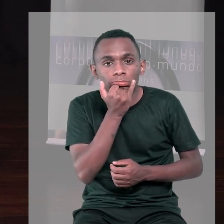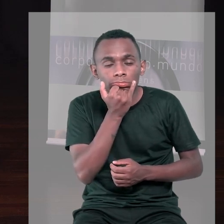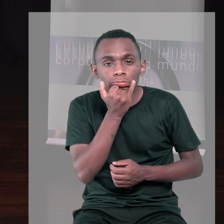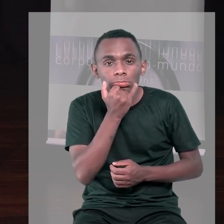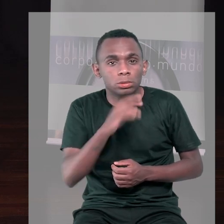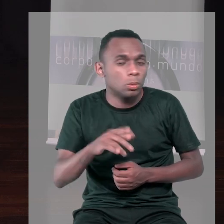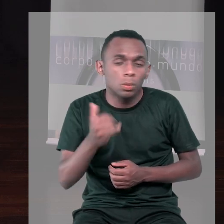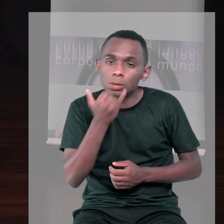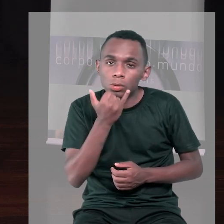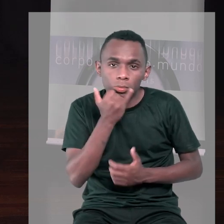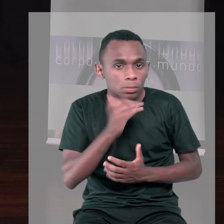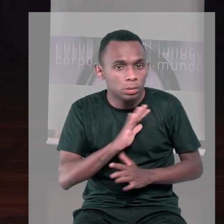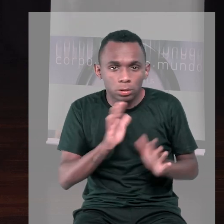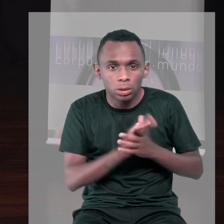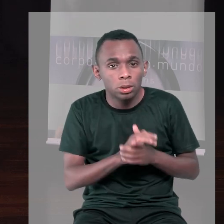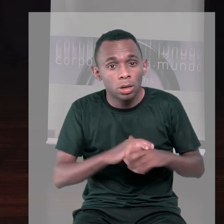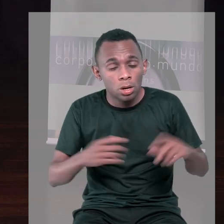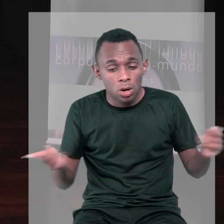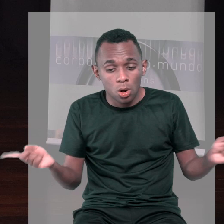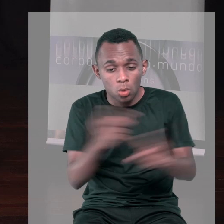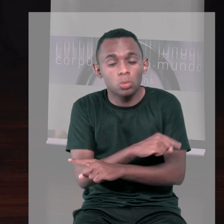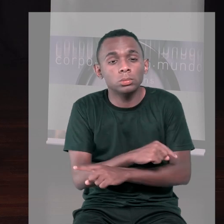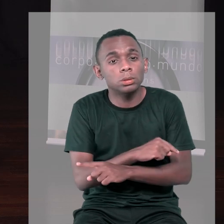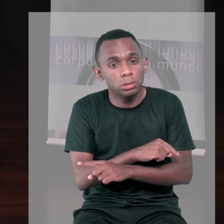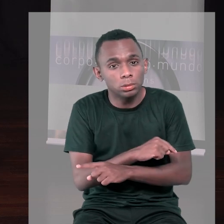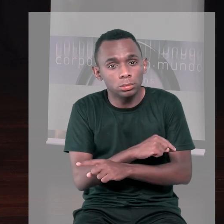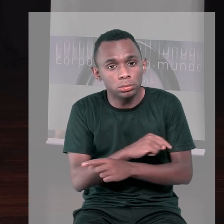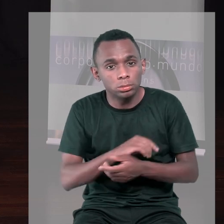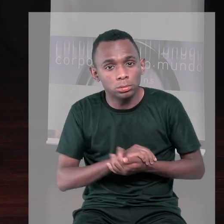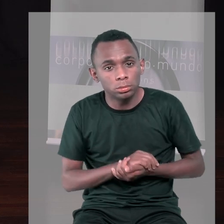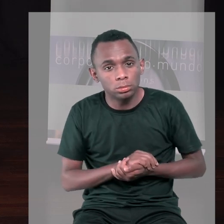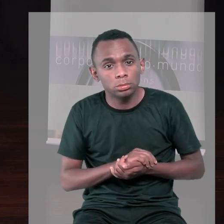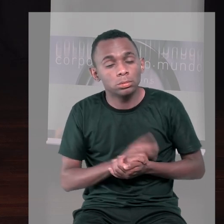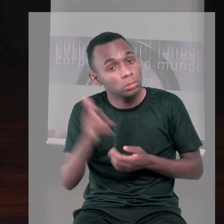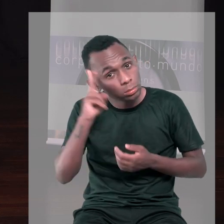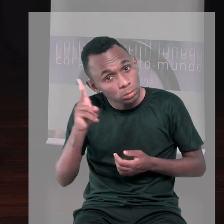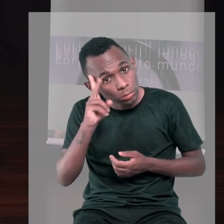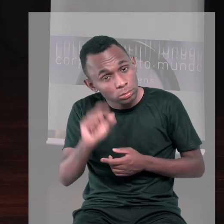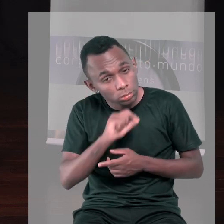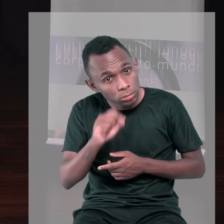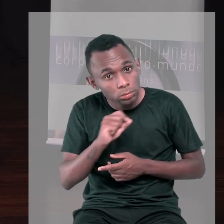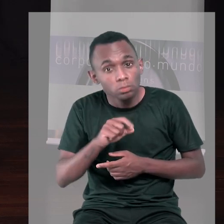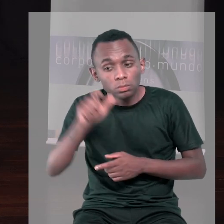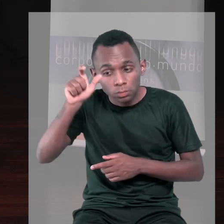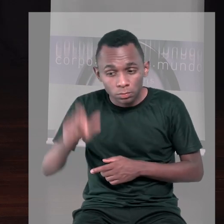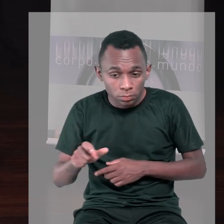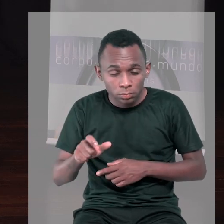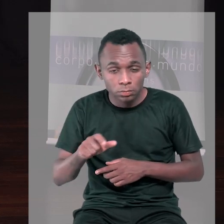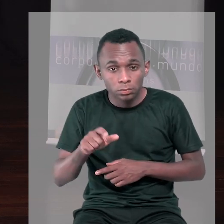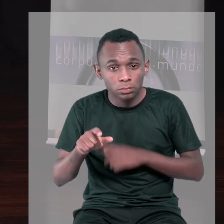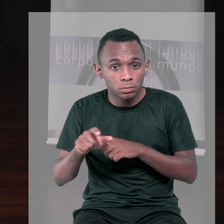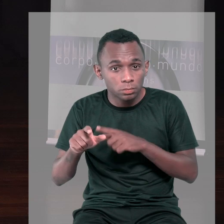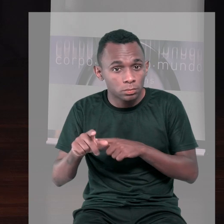posicionou-se de modo contrário ao veredito do Tribunal de Jerusalém. Aí você sabe, o veredito do tribunal foi culpado.